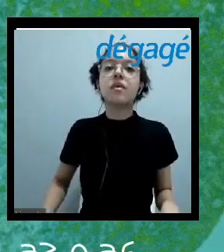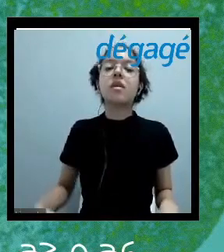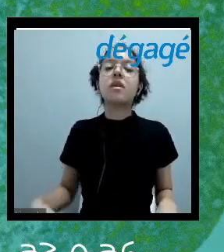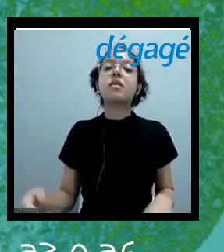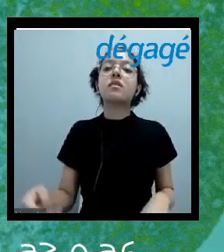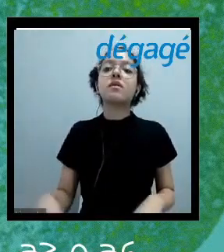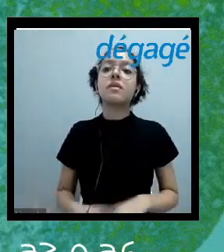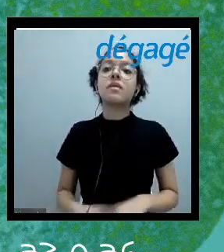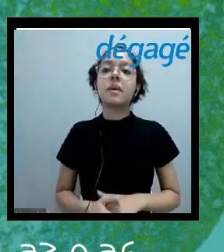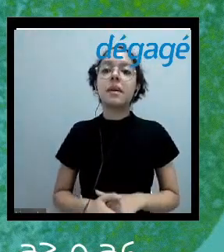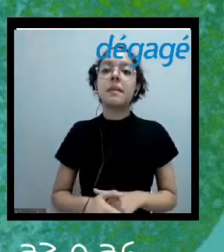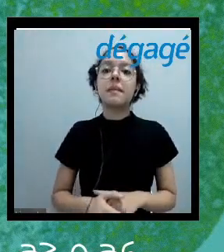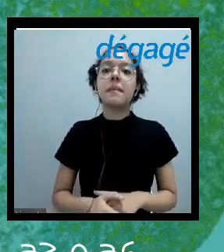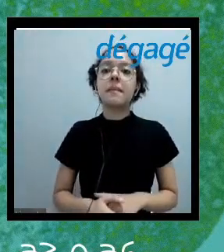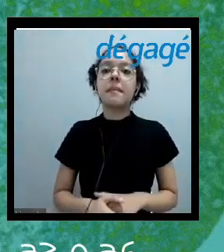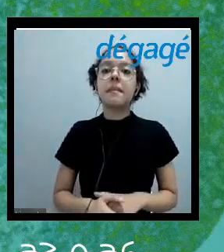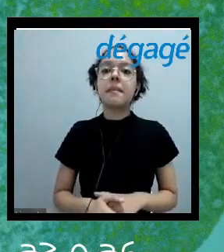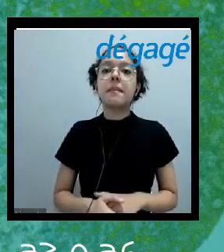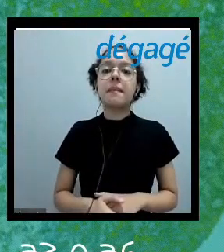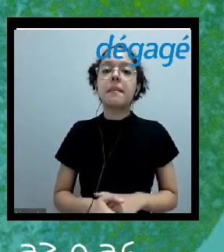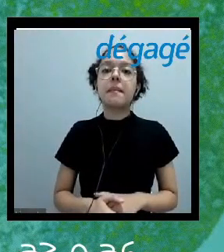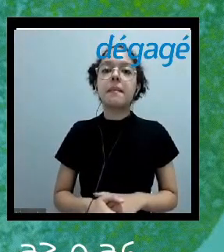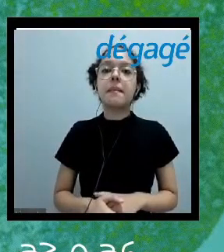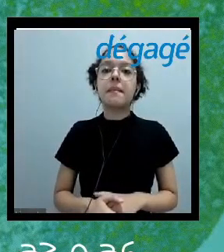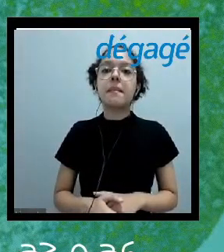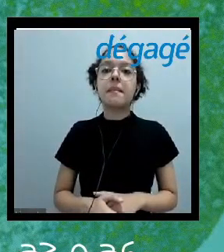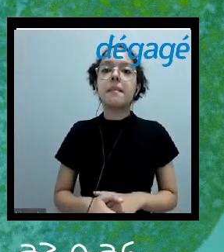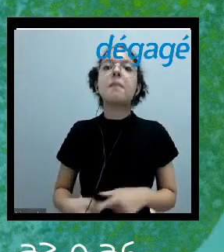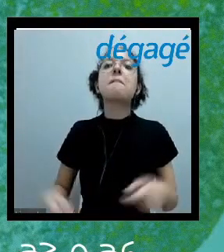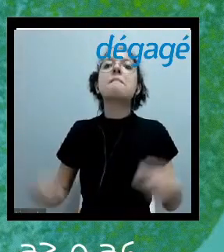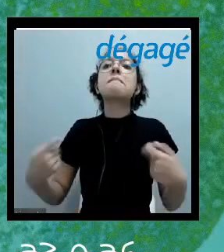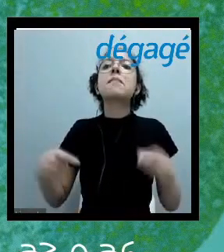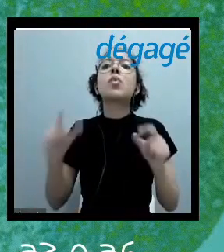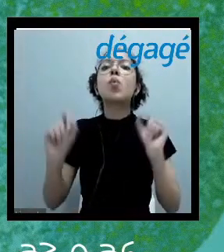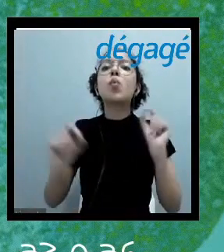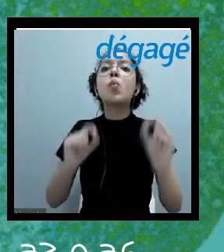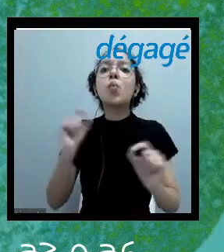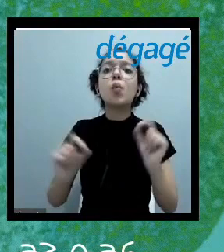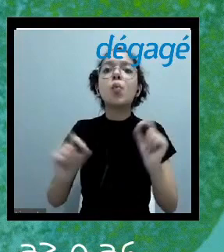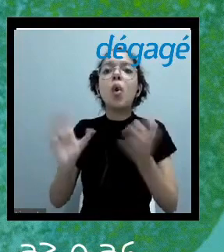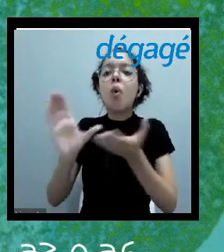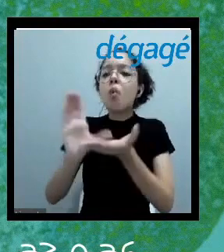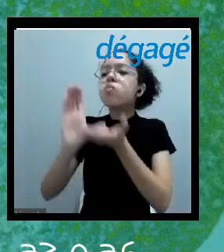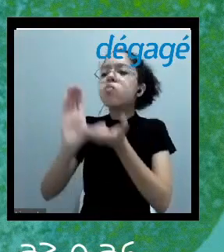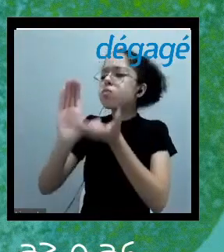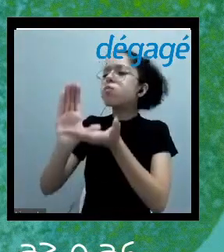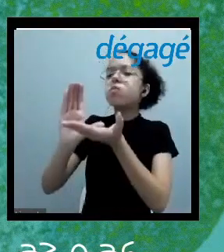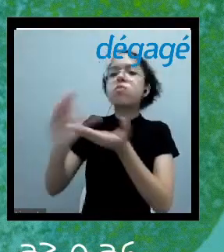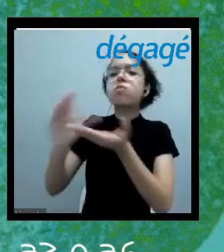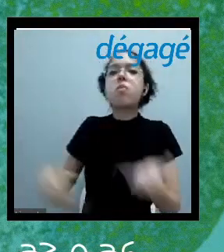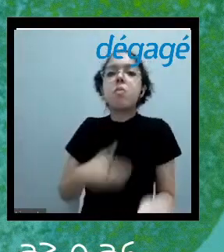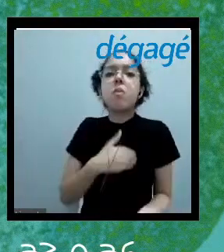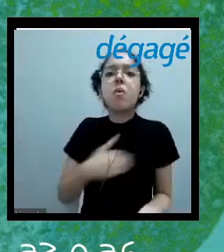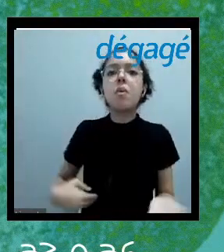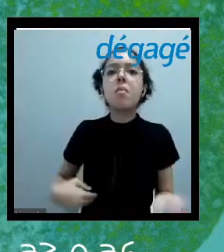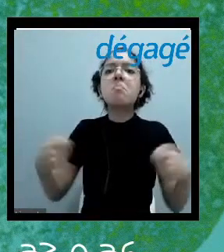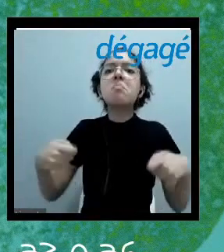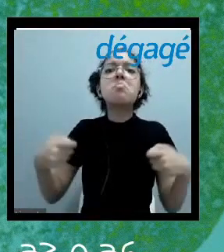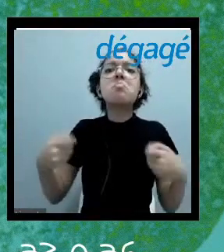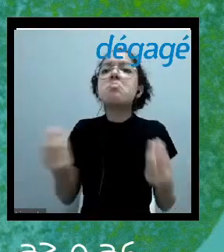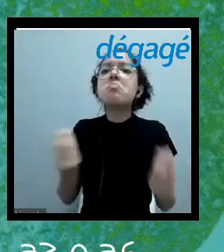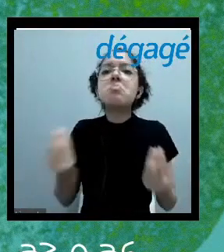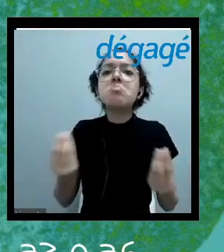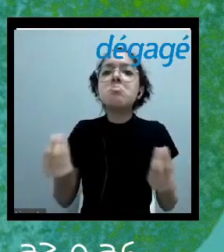uma hora da história que ela fica assim, o que é necessário usar com esse orçamento público, como se fosse isso, né? O que é necessário?